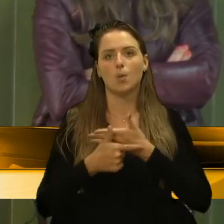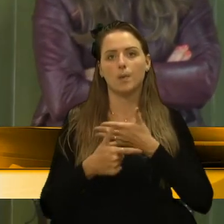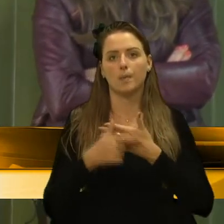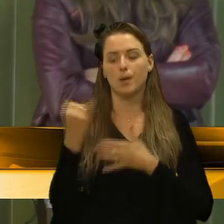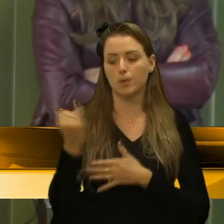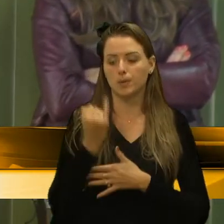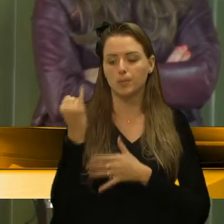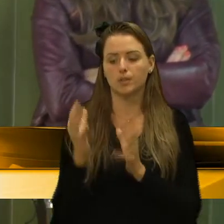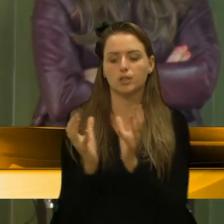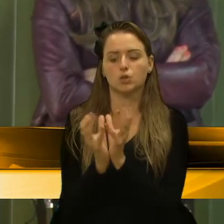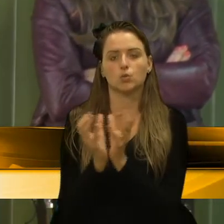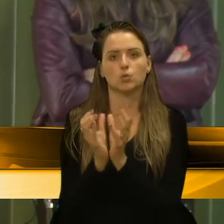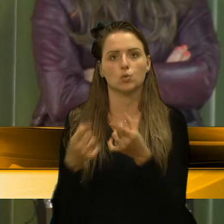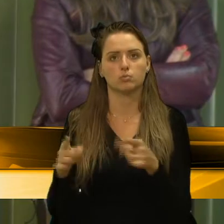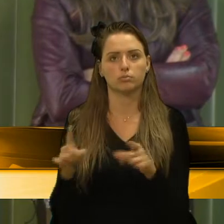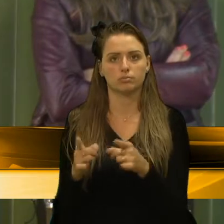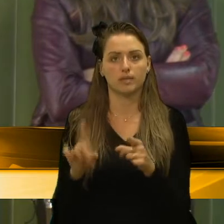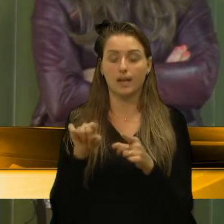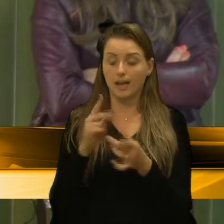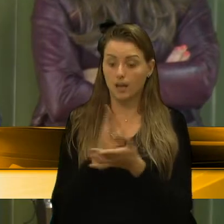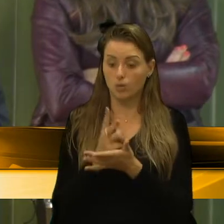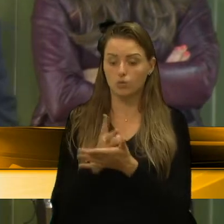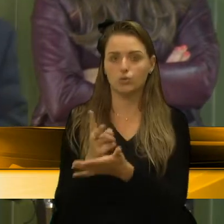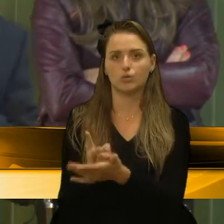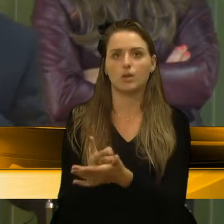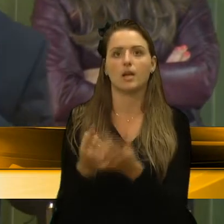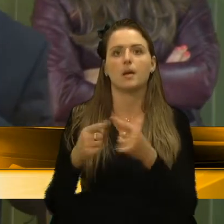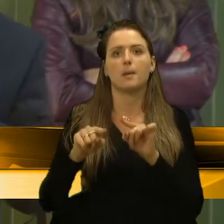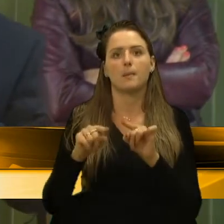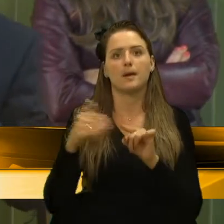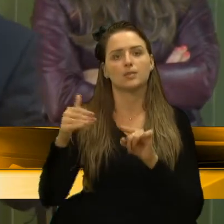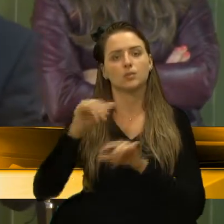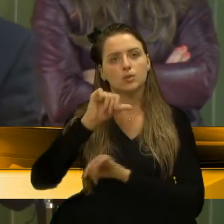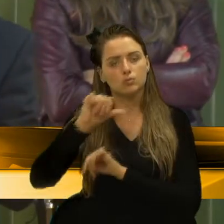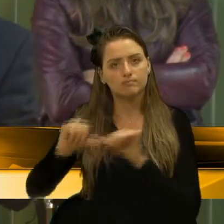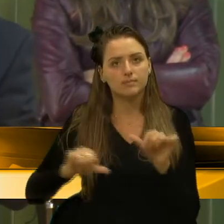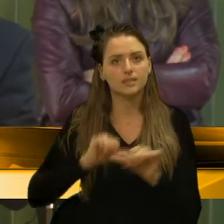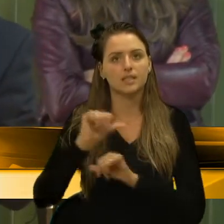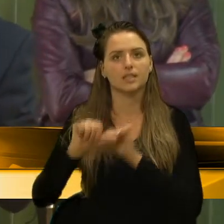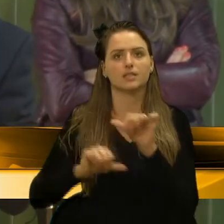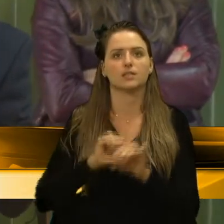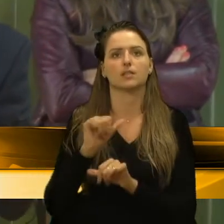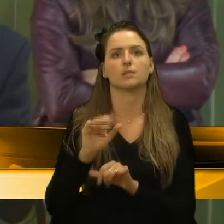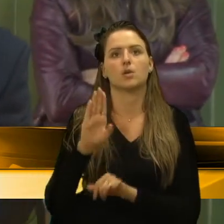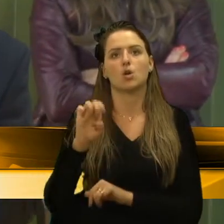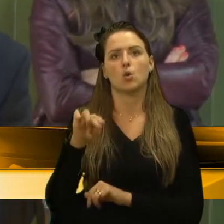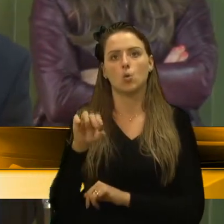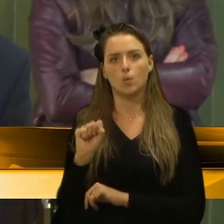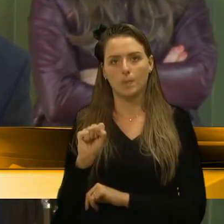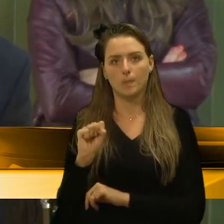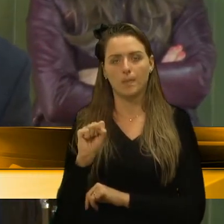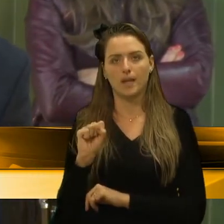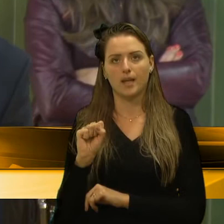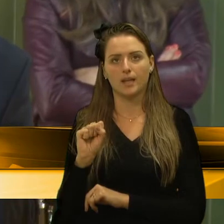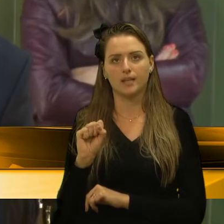contrário, é mantê-la. Mas, ao transformá-la em um bem imaterial,